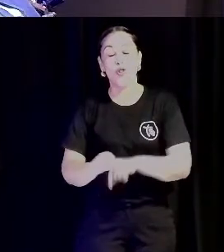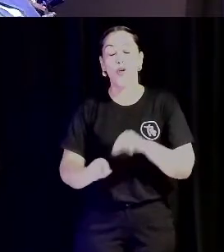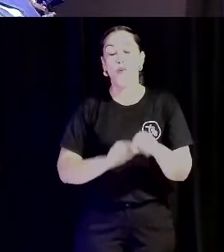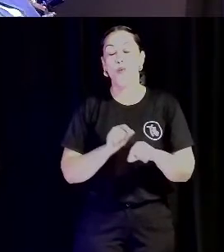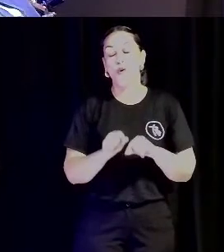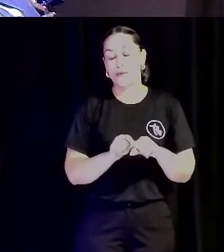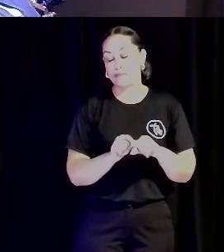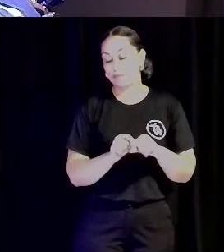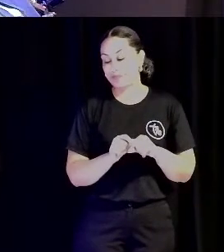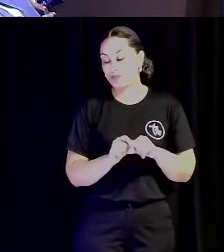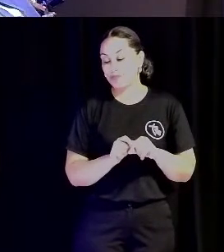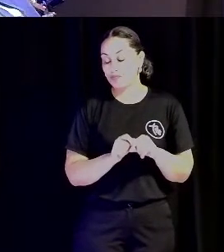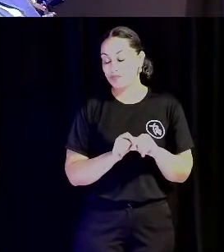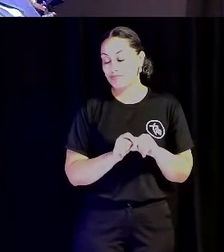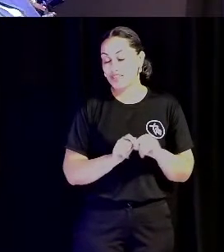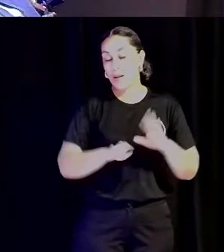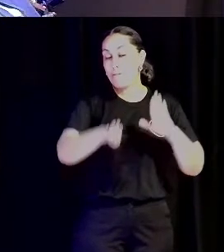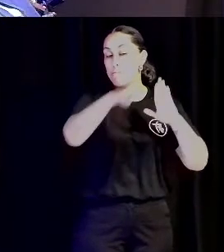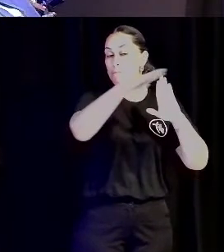elementos